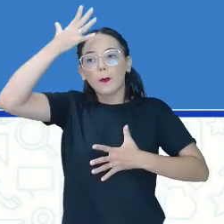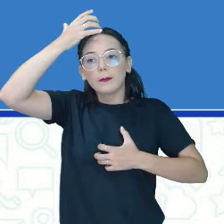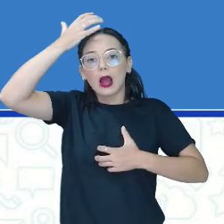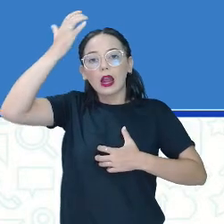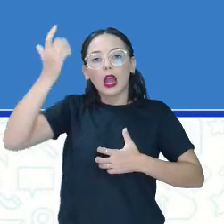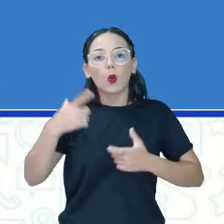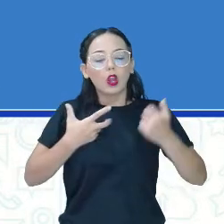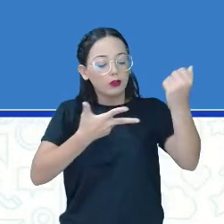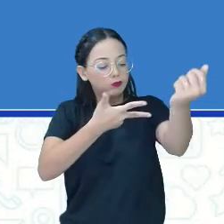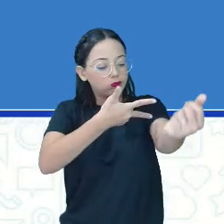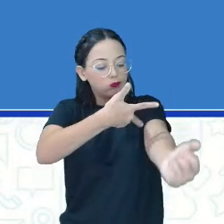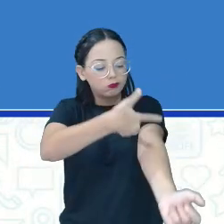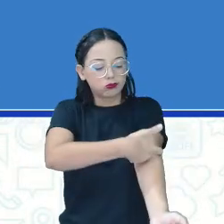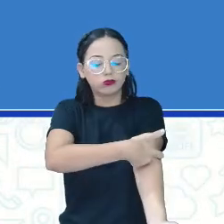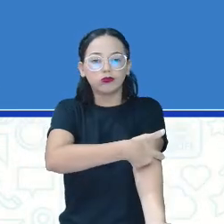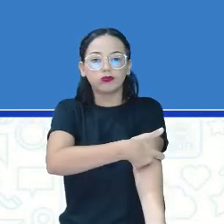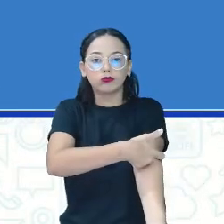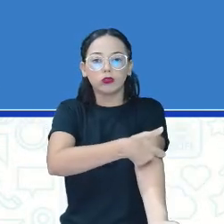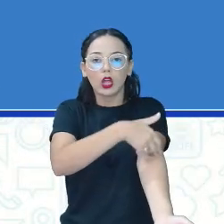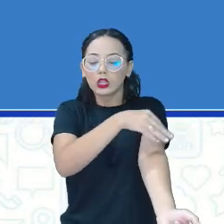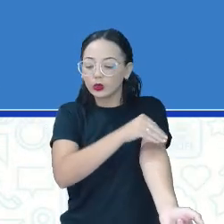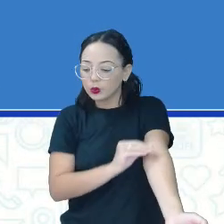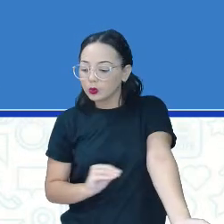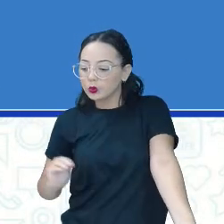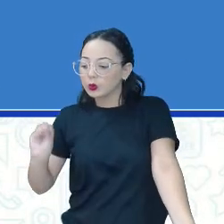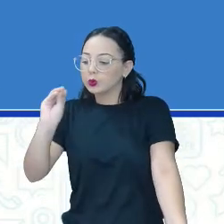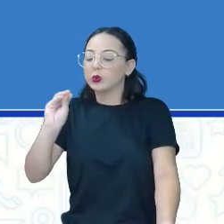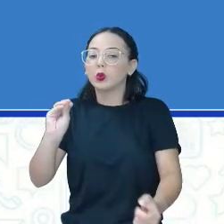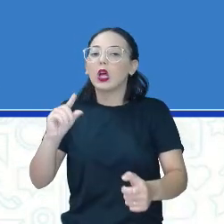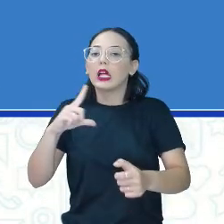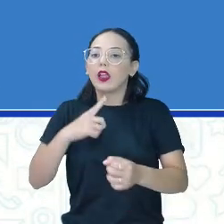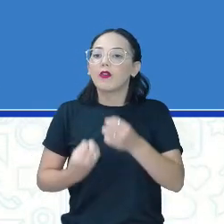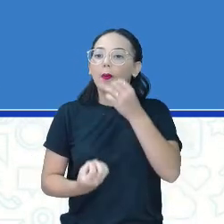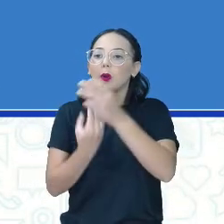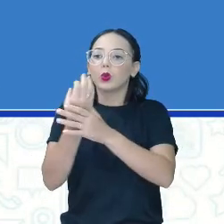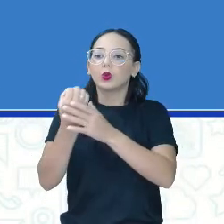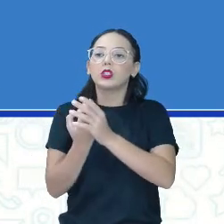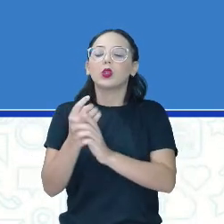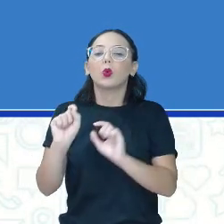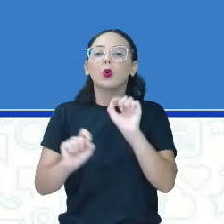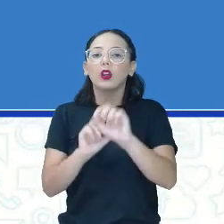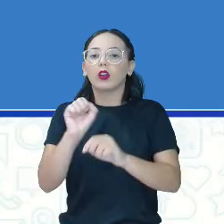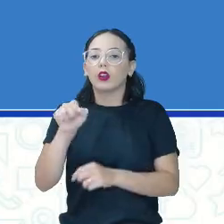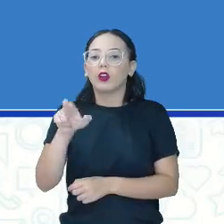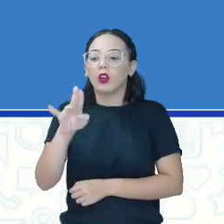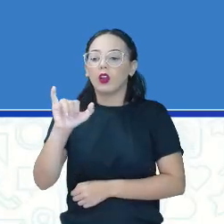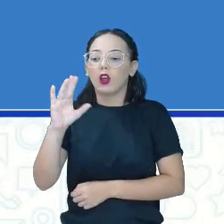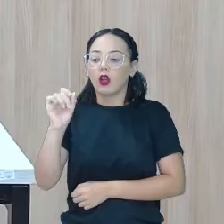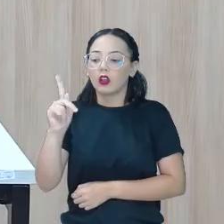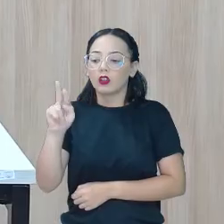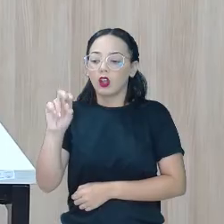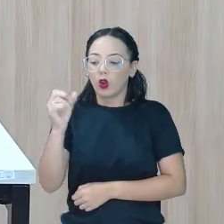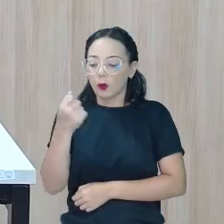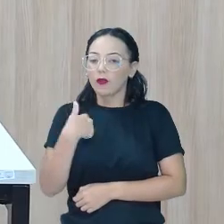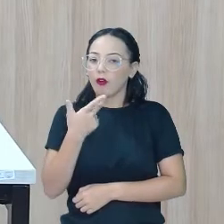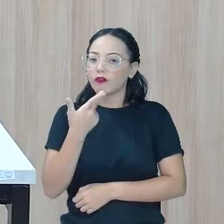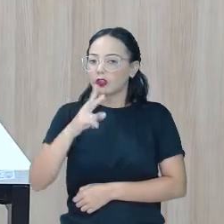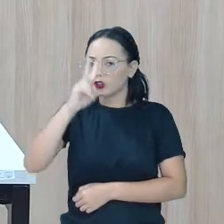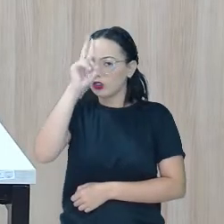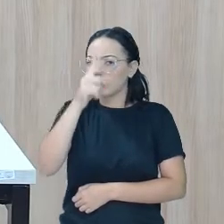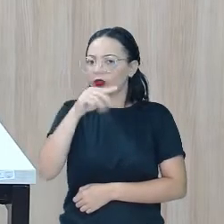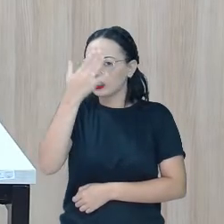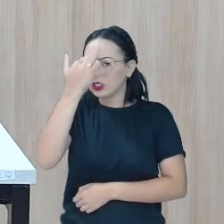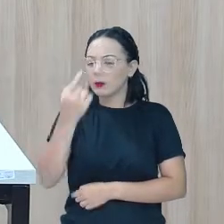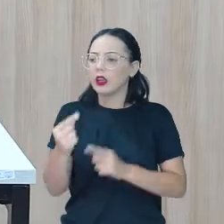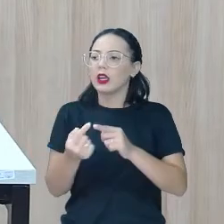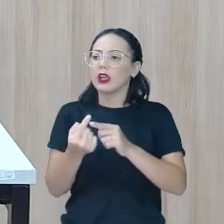reus e injetando em cobaias, essas reagiram produzindo anticorpos. Eu vou contar rapidinho aí uma história. Sabia que o